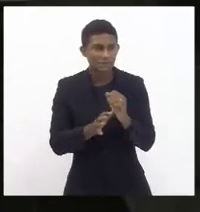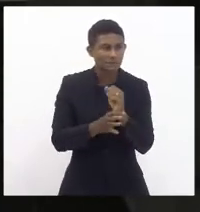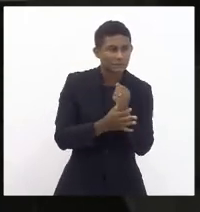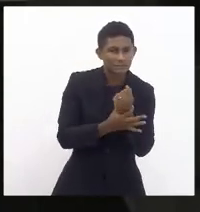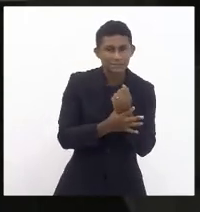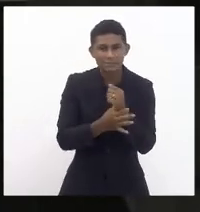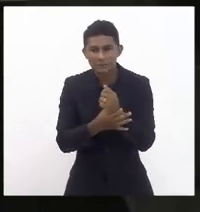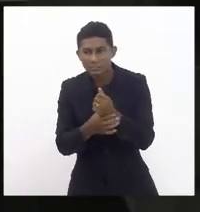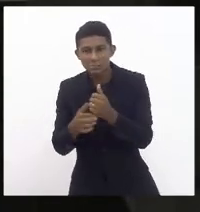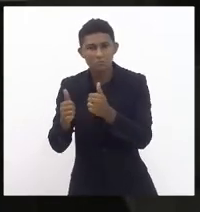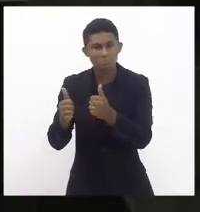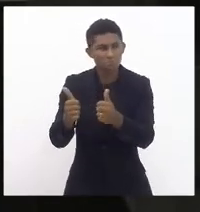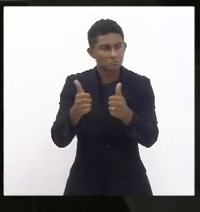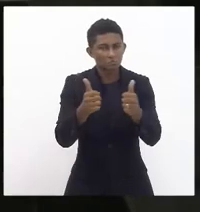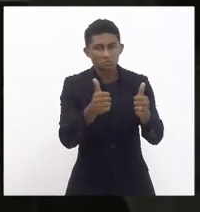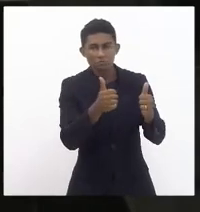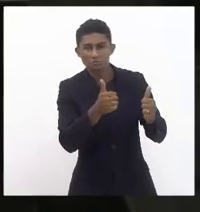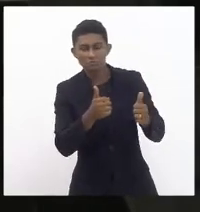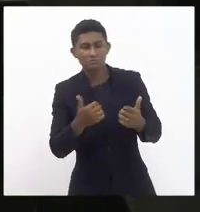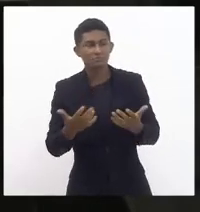o que provisoriamente